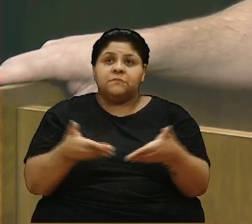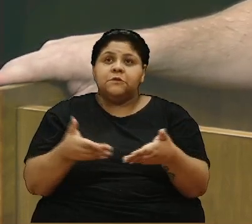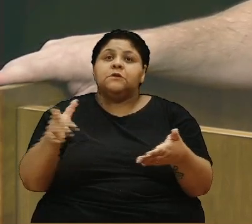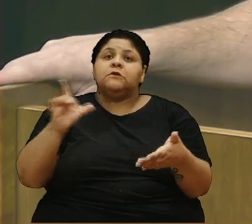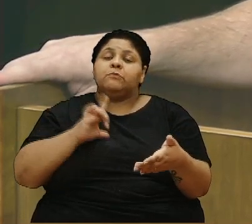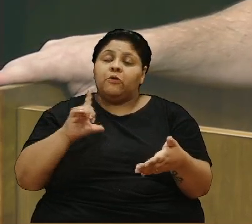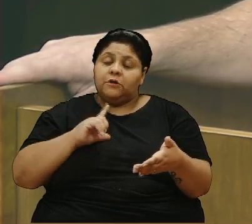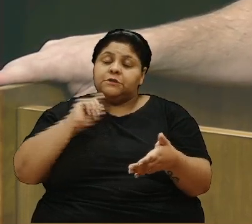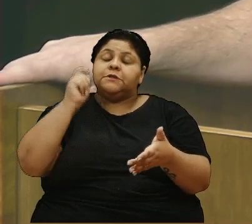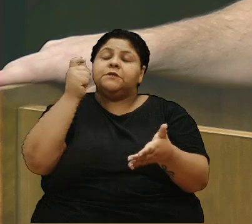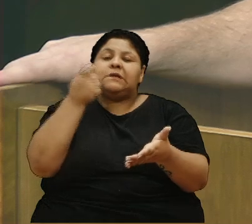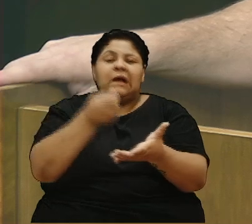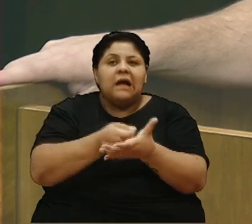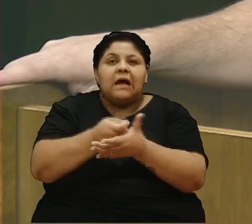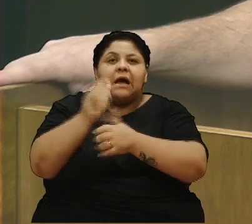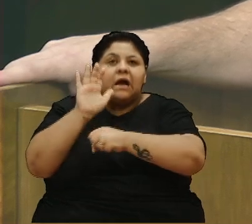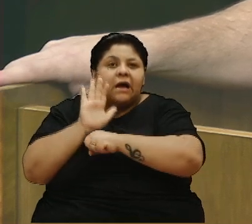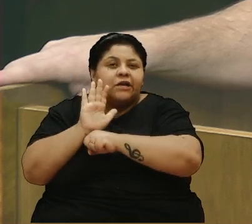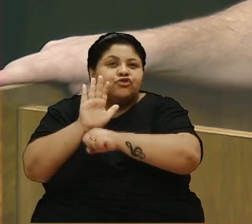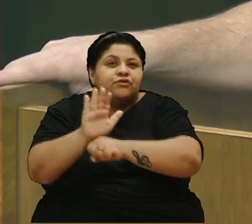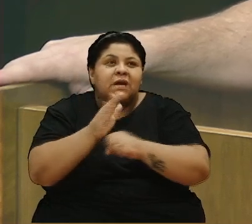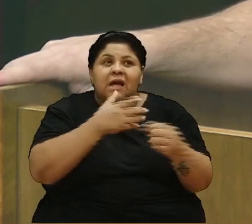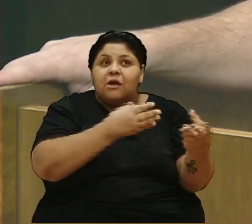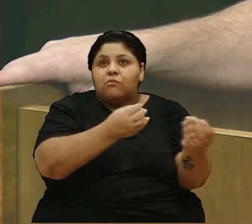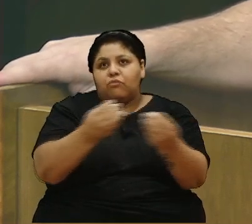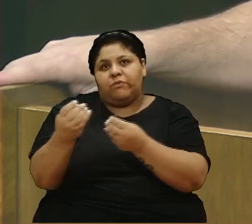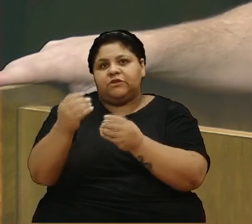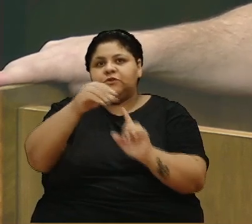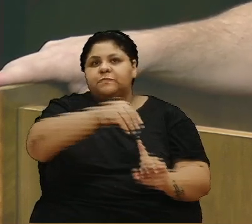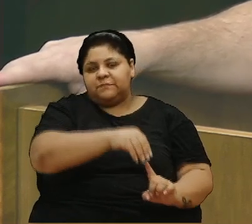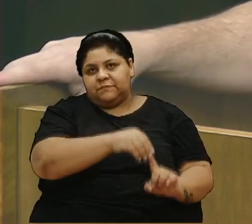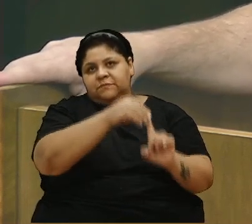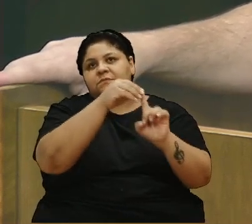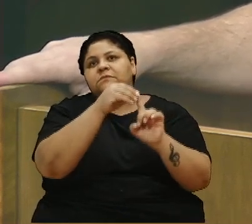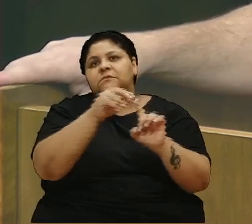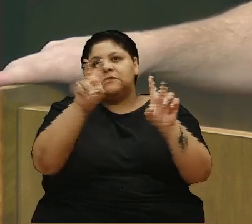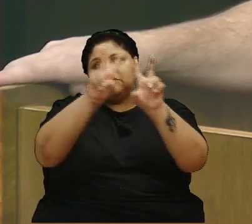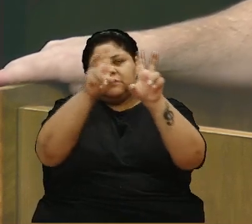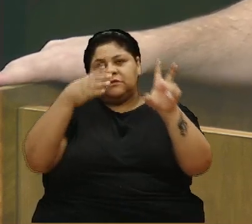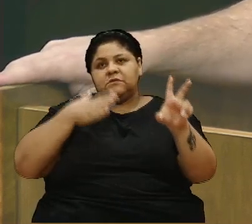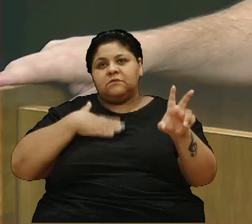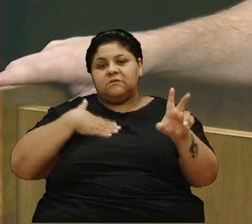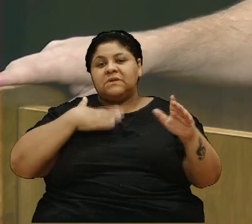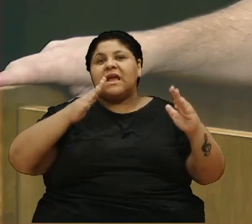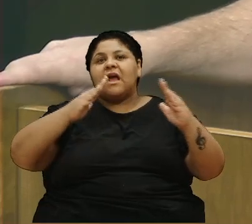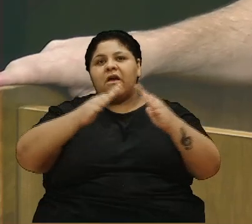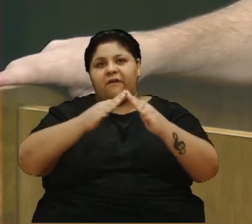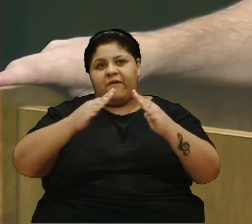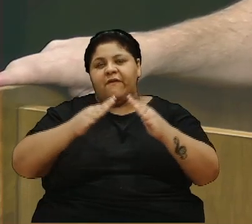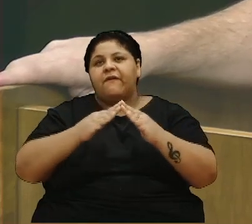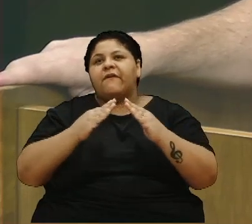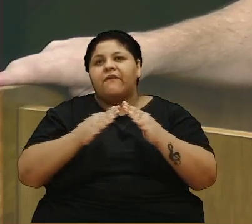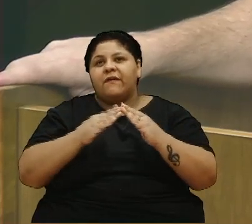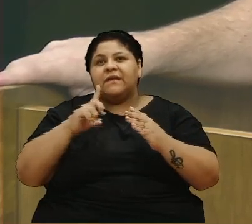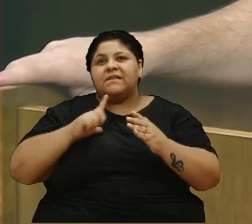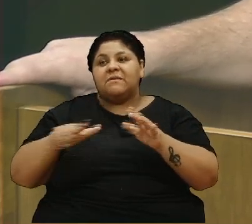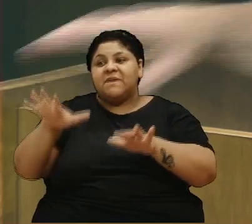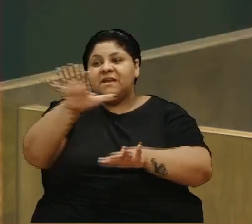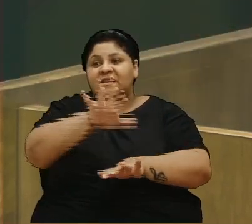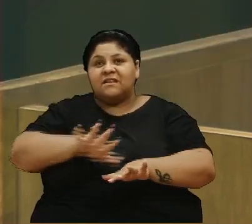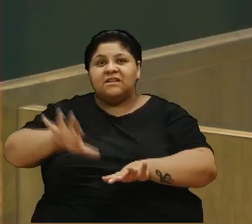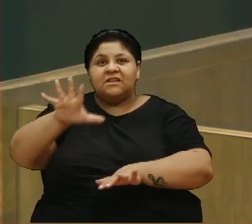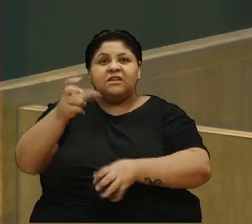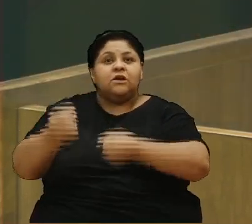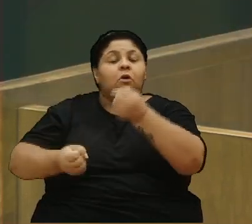tenho tentado ajudar em muitas. Principalmente a pauta minha, que é a habitação e a do setor automotivo.